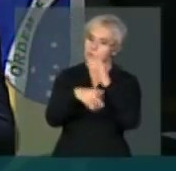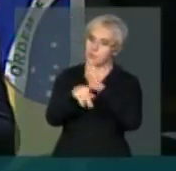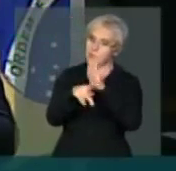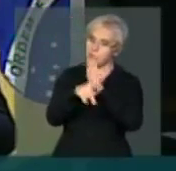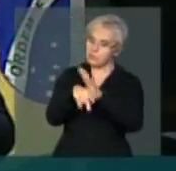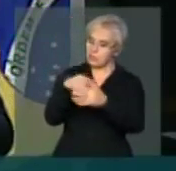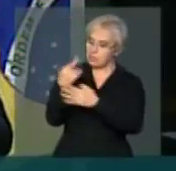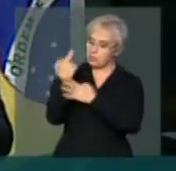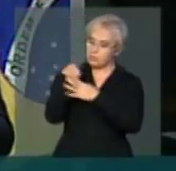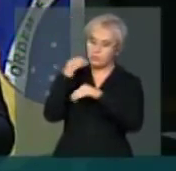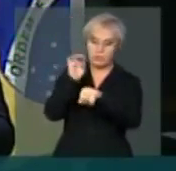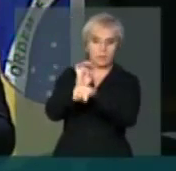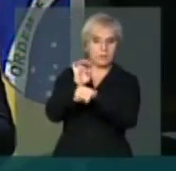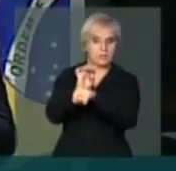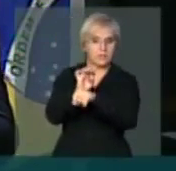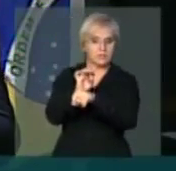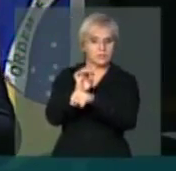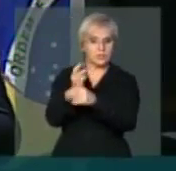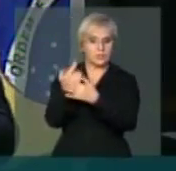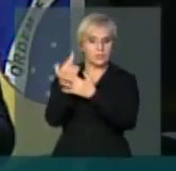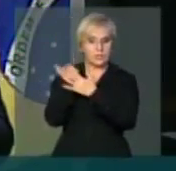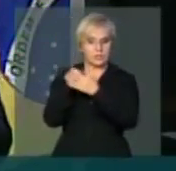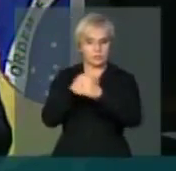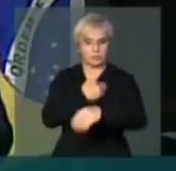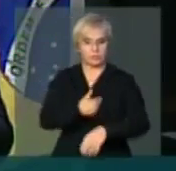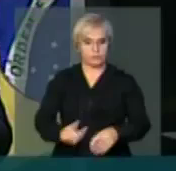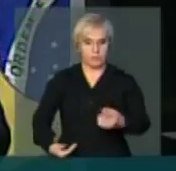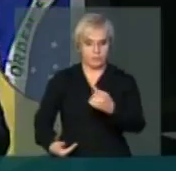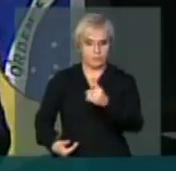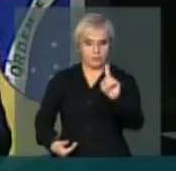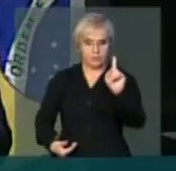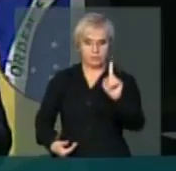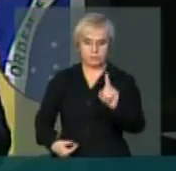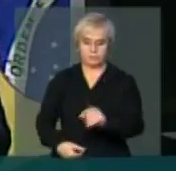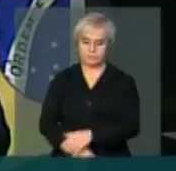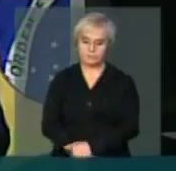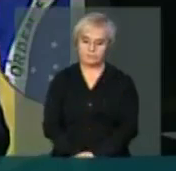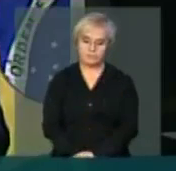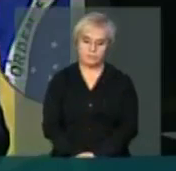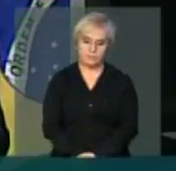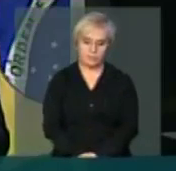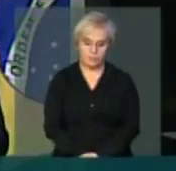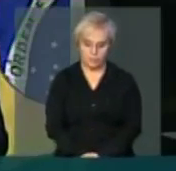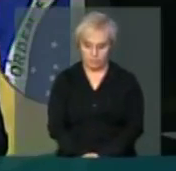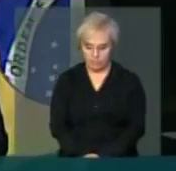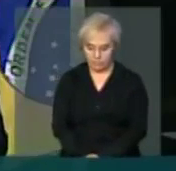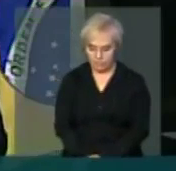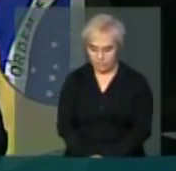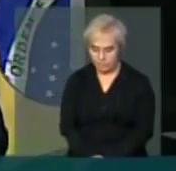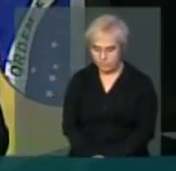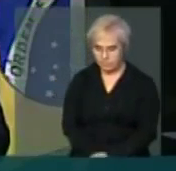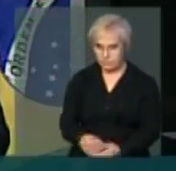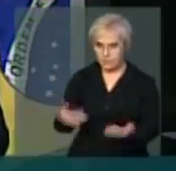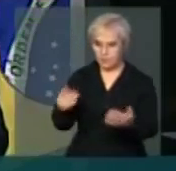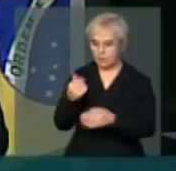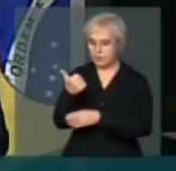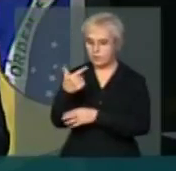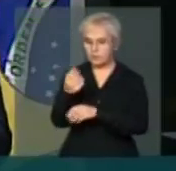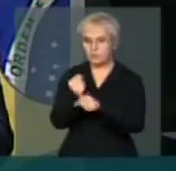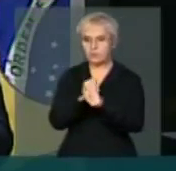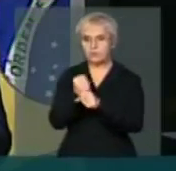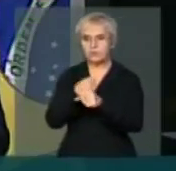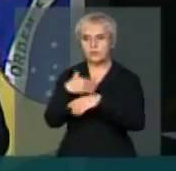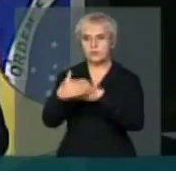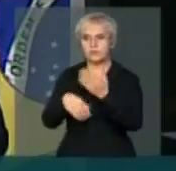estados e não da União. Uma verdadeira atitude de omissão do atual governo. 12 anos depois, só agora,